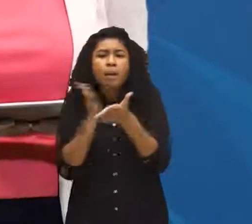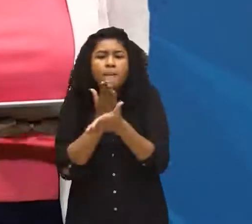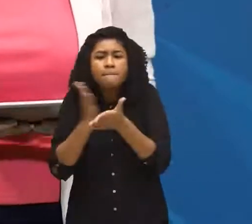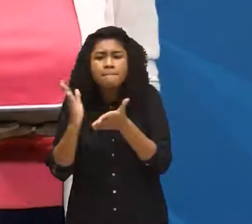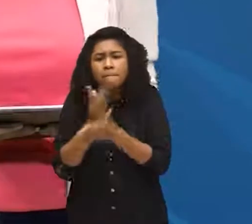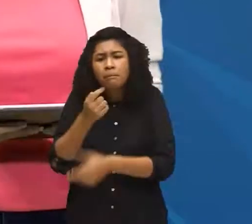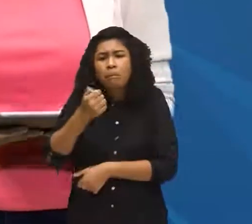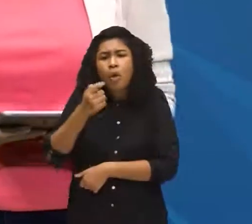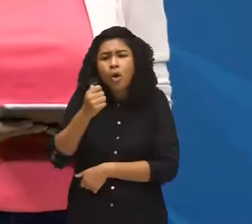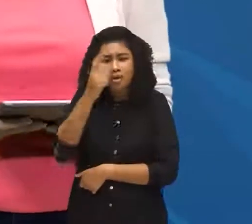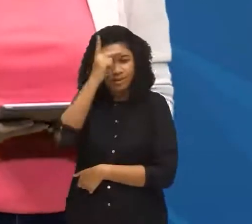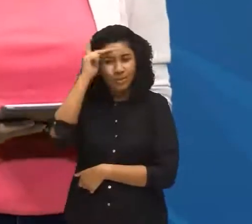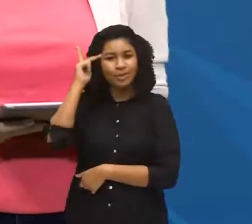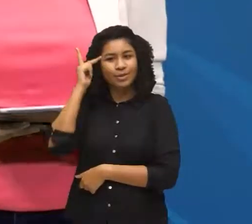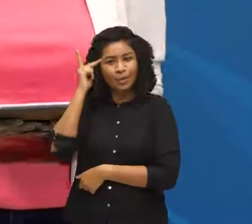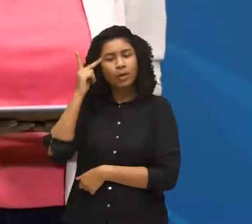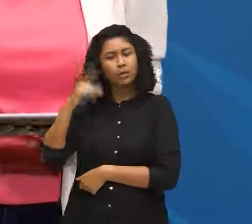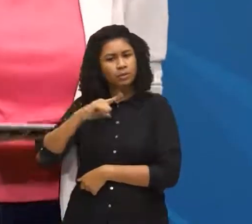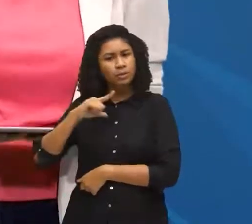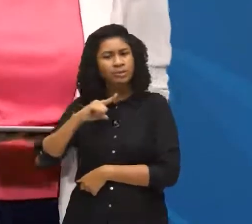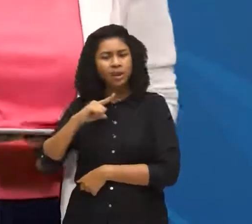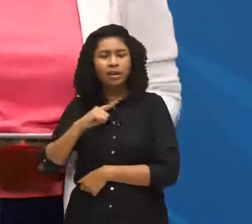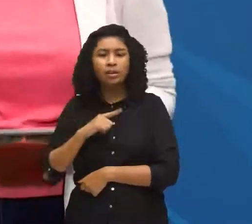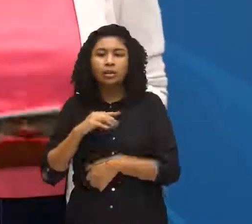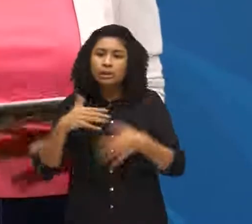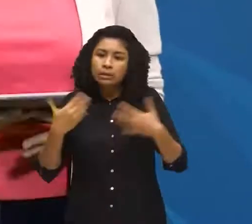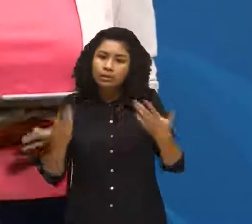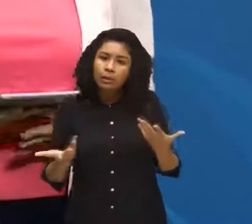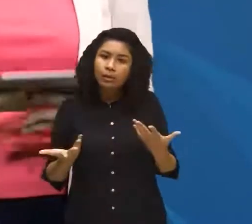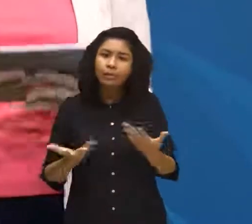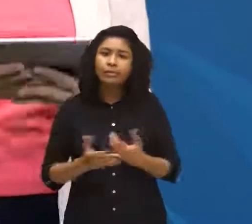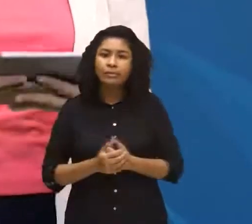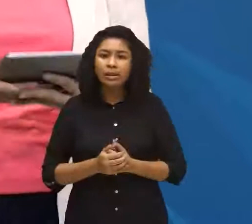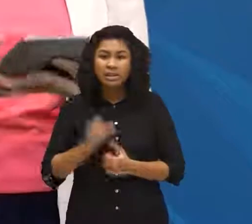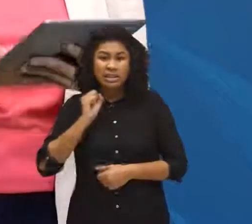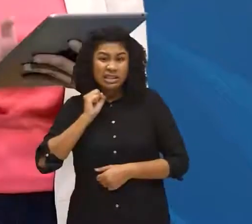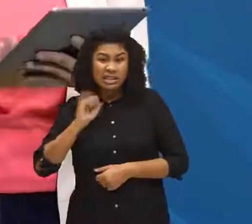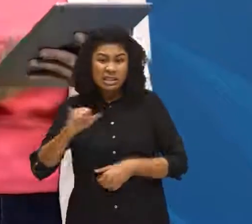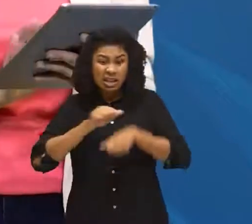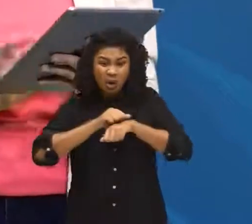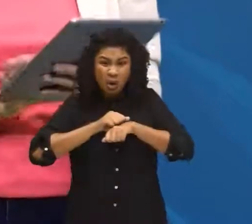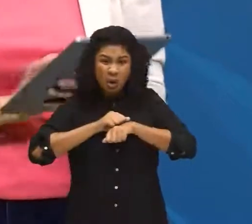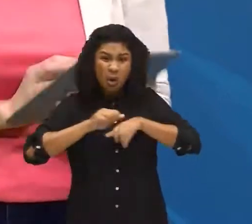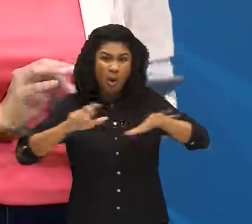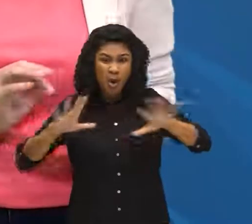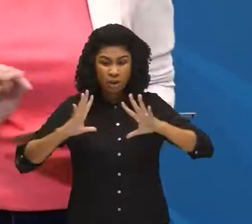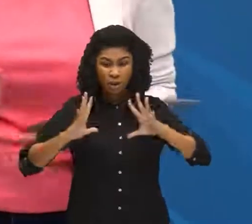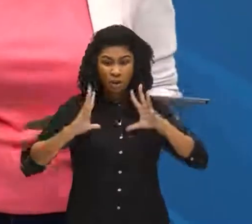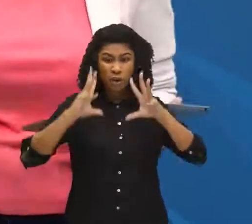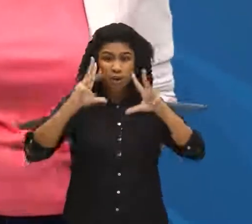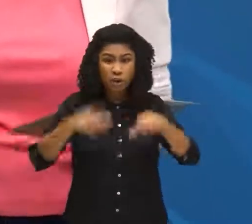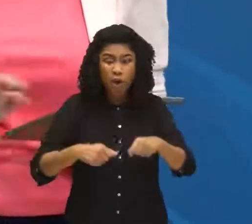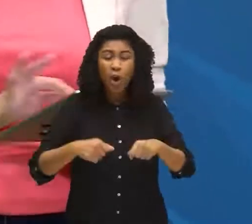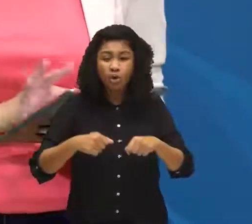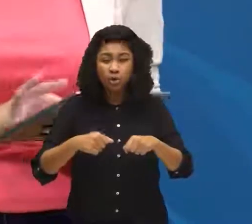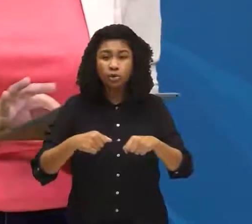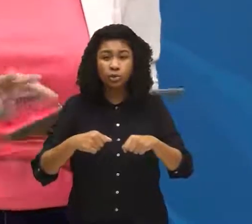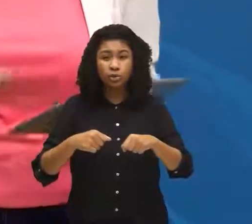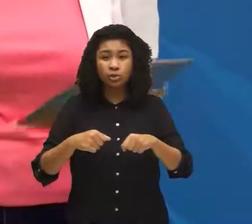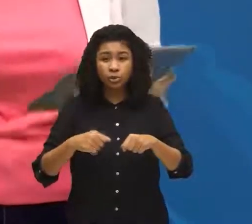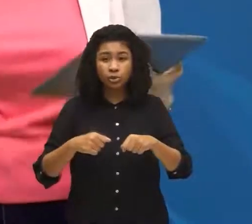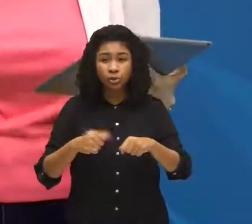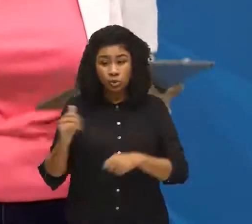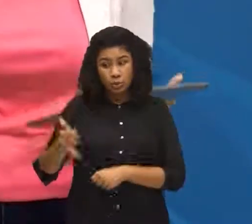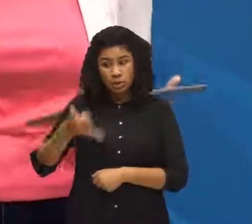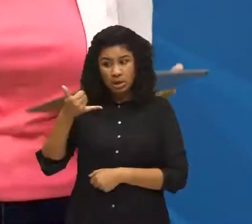via internet de uma maneira muito mais fácil e prática, né? Porque se você pudesse compartilhar para todos os seus contatos ao mesmo tempo, a gente